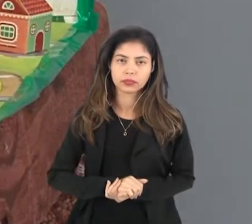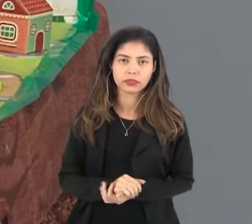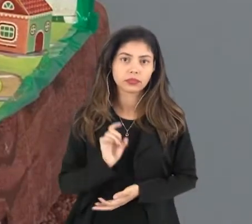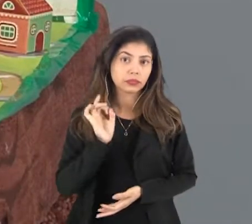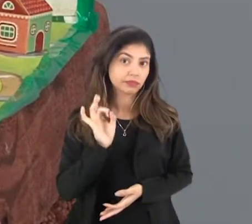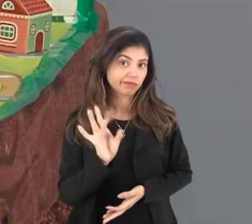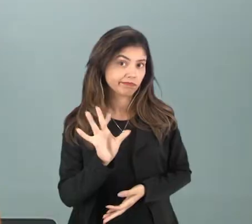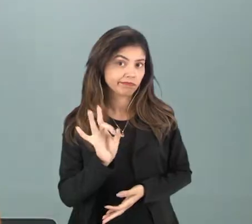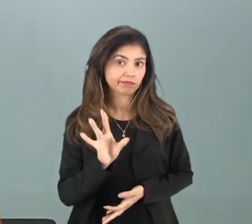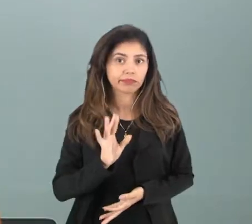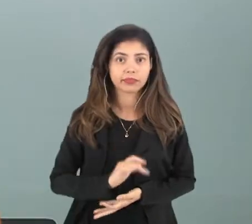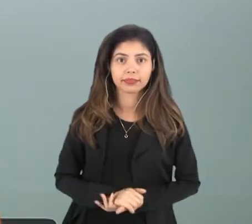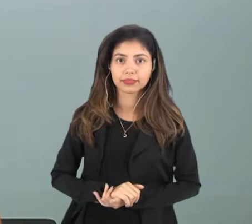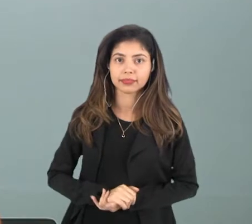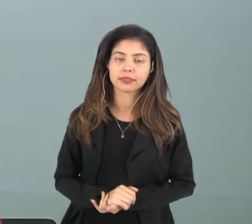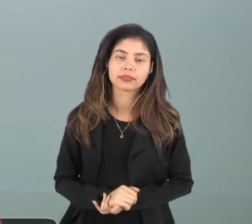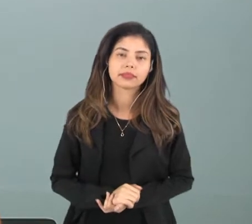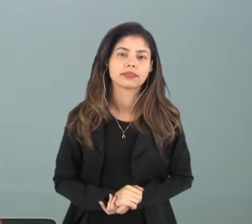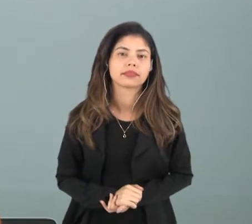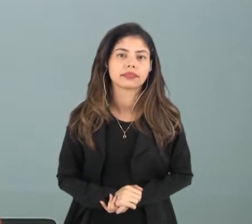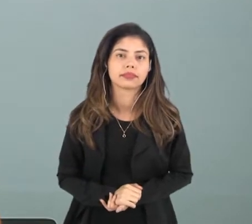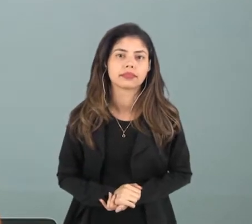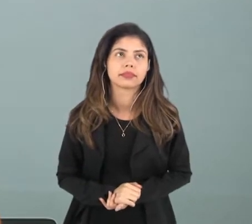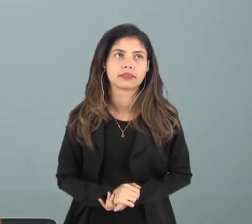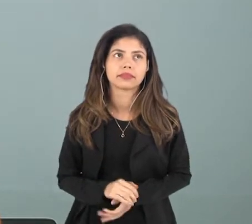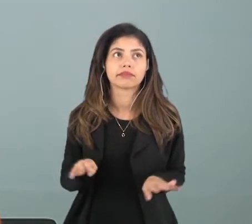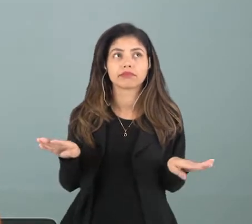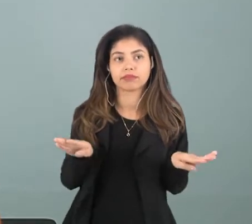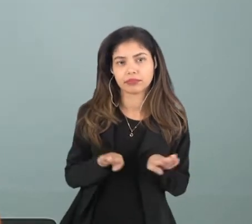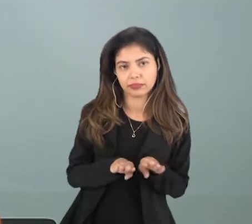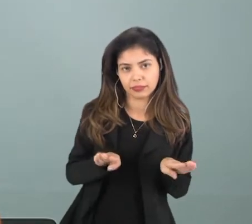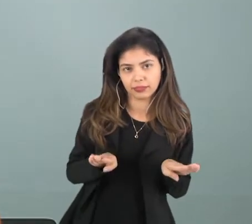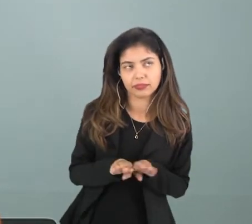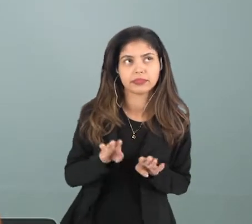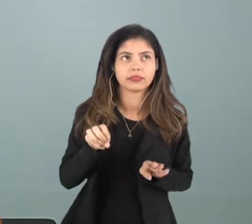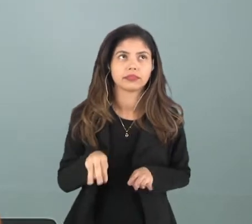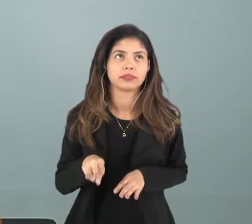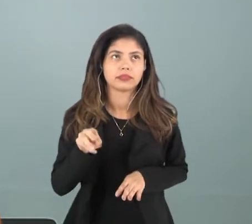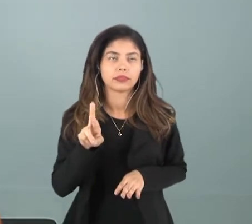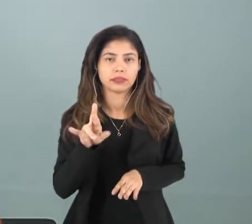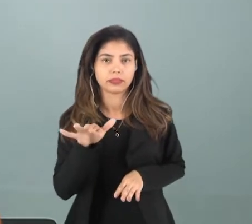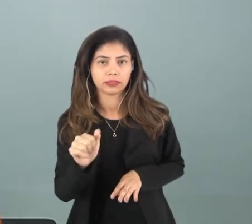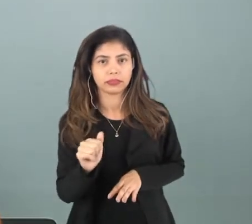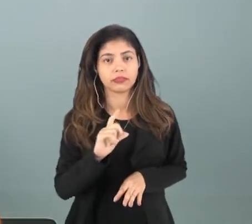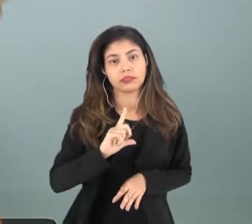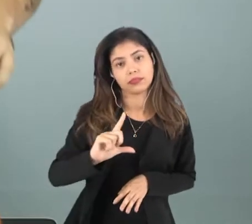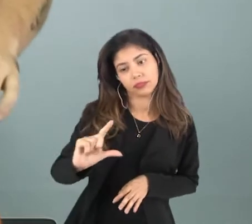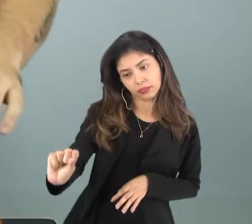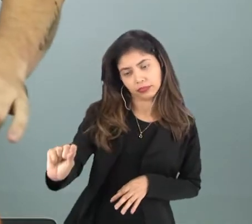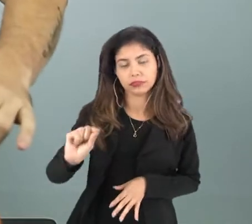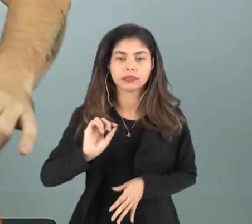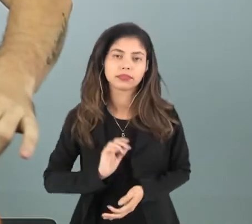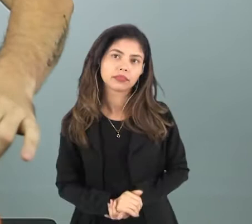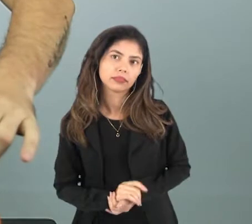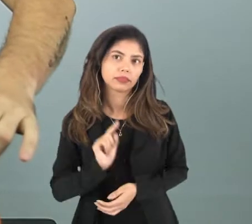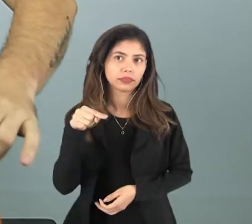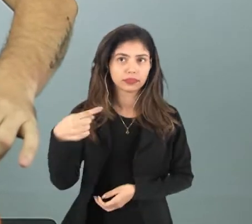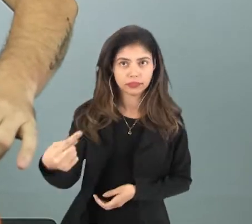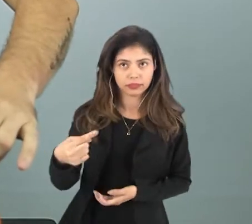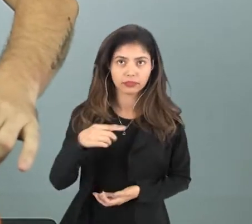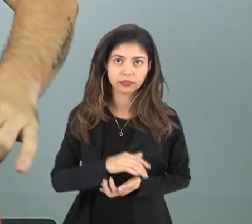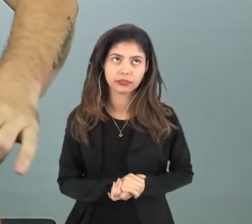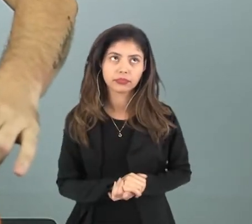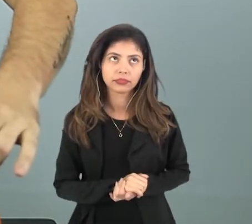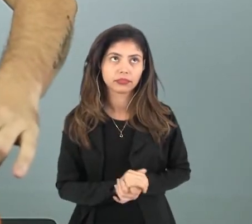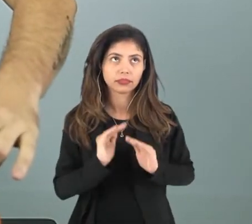Só que a Mariazinha também, ó, foi em seguida em